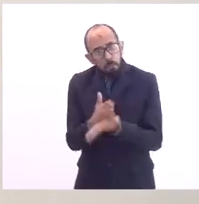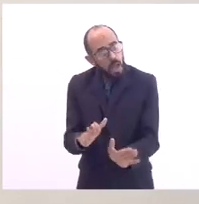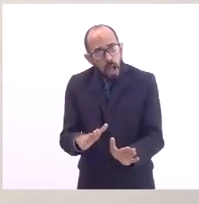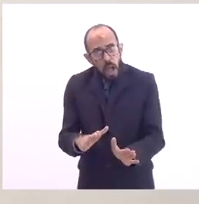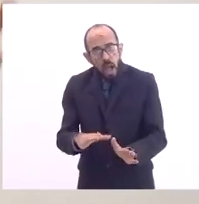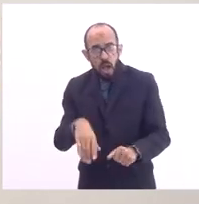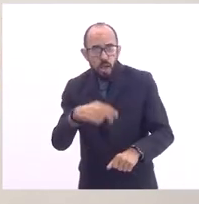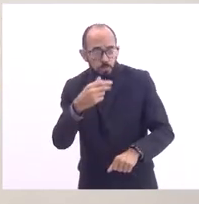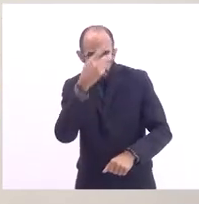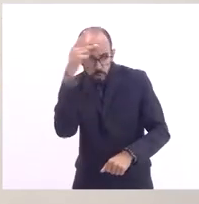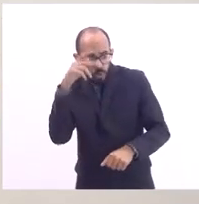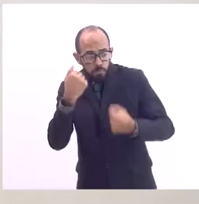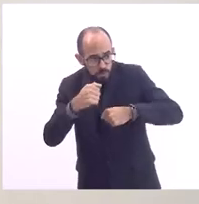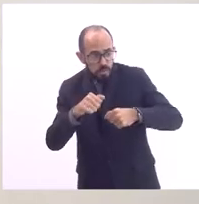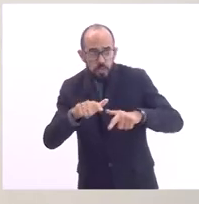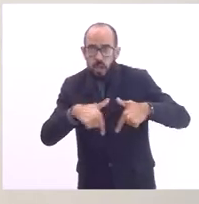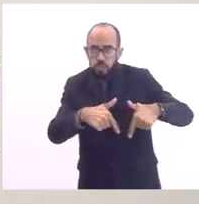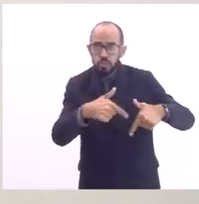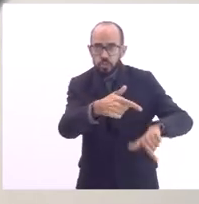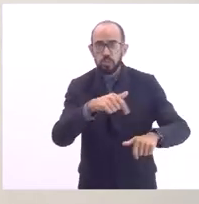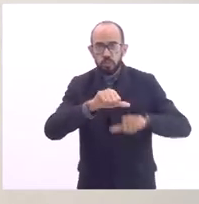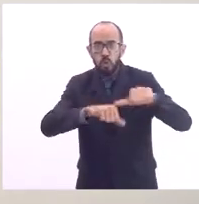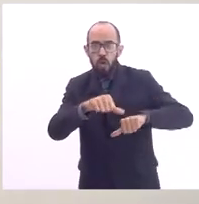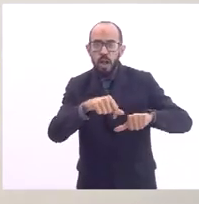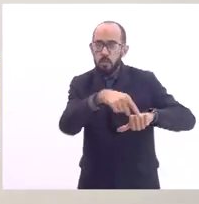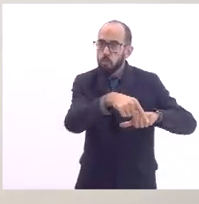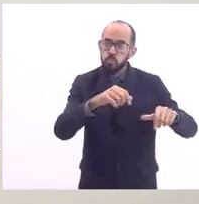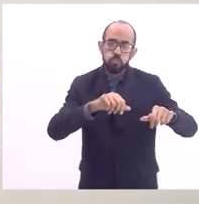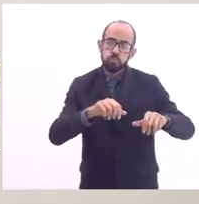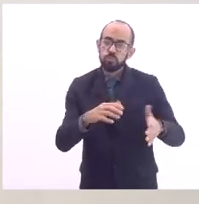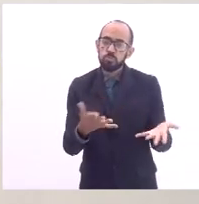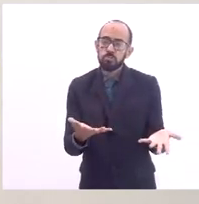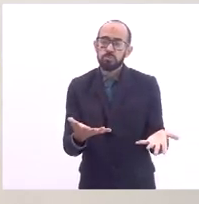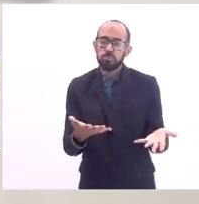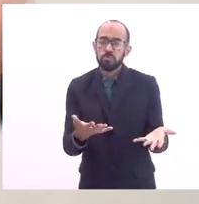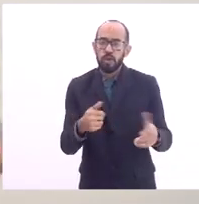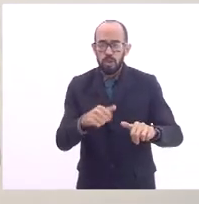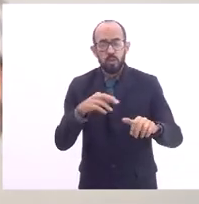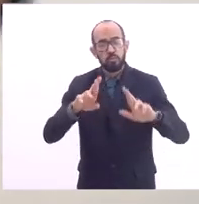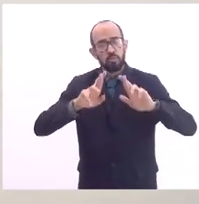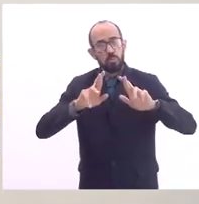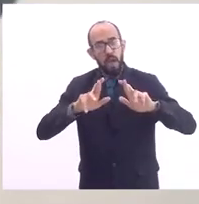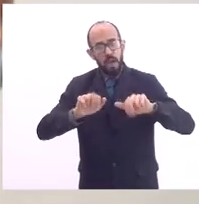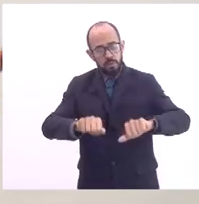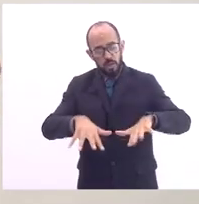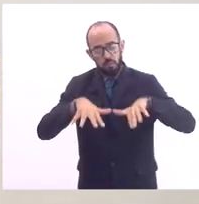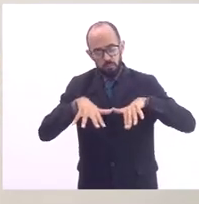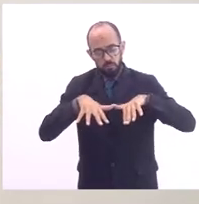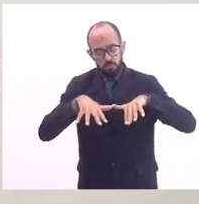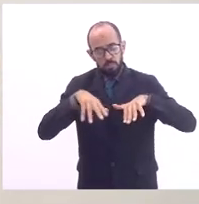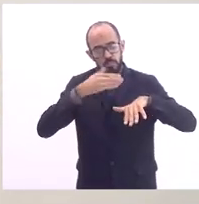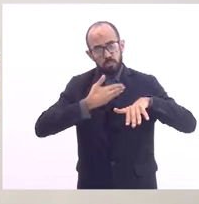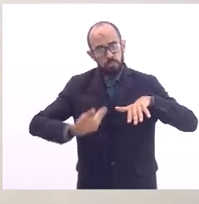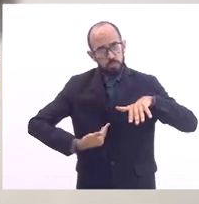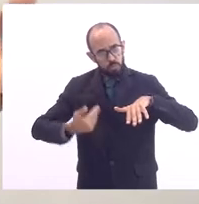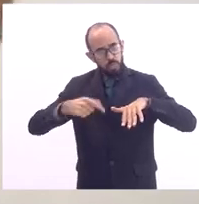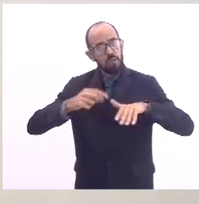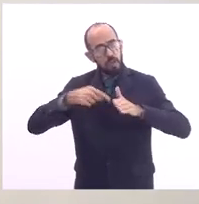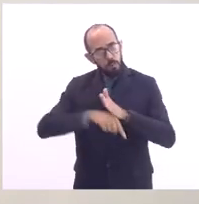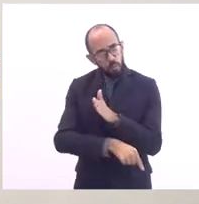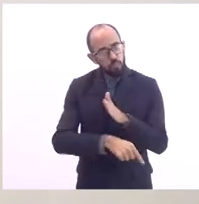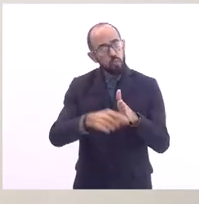alguém tem que tomar providência. Então, por essa audiência pública aqui, eu tenho muita esperança nela, que ela vai se aprofundar, vai ter